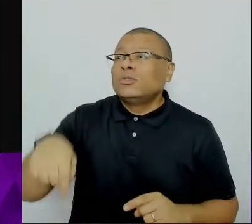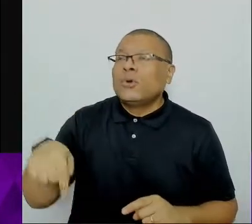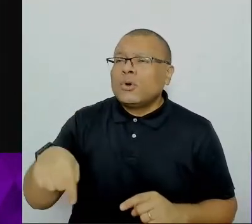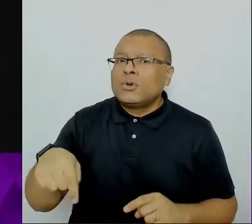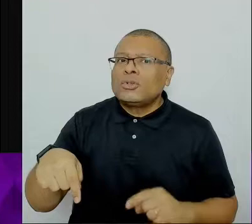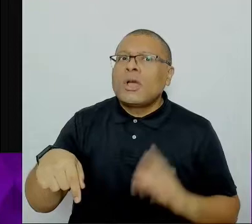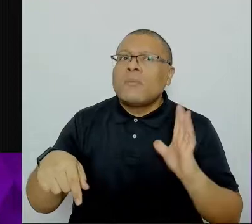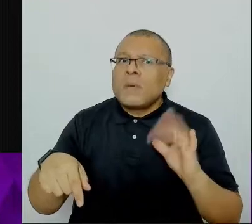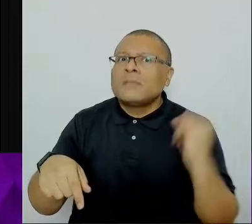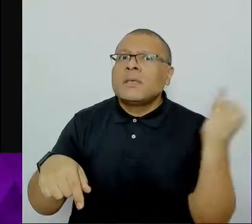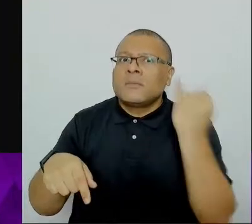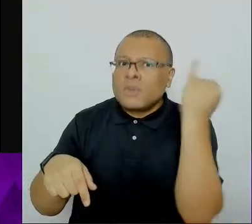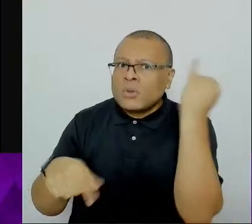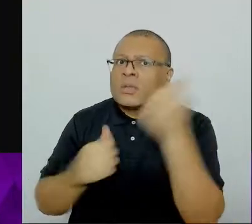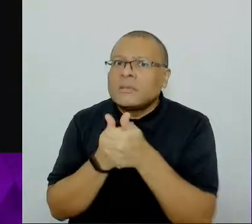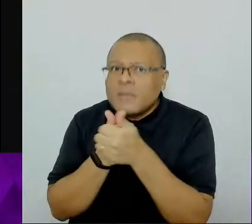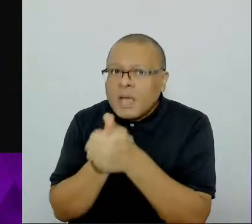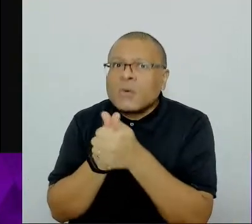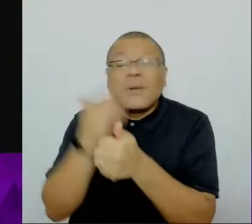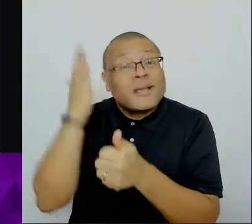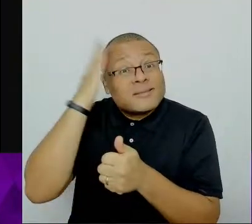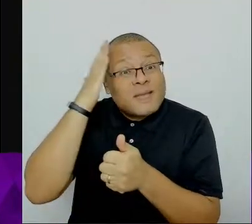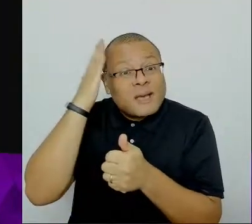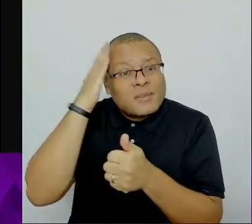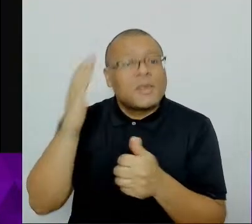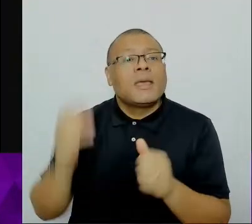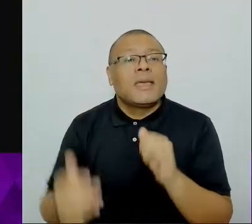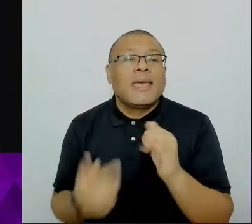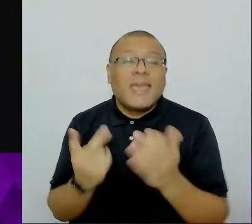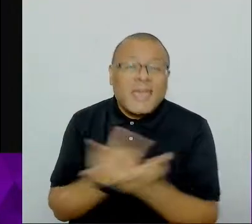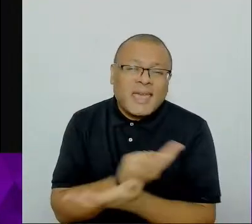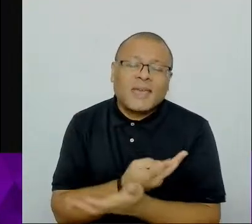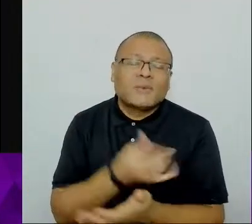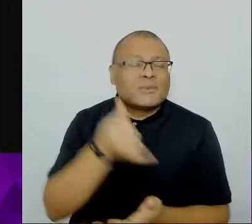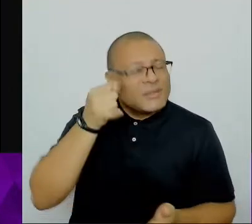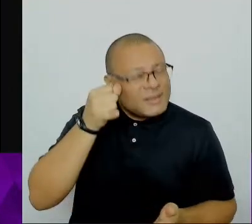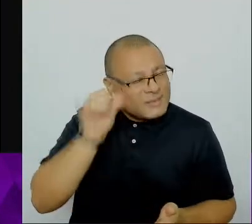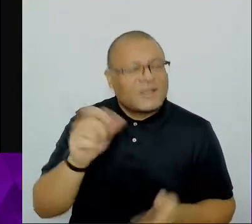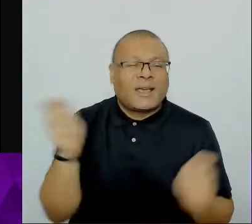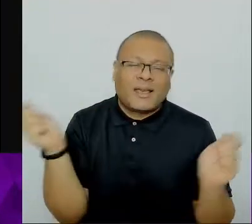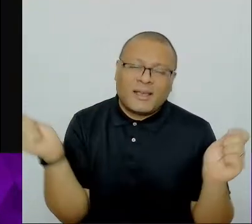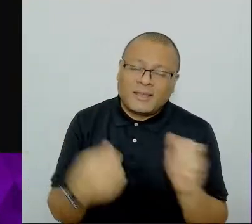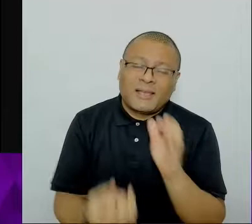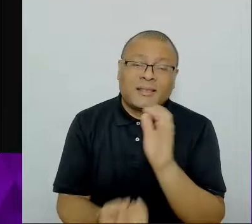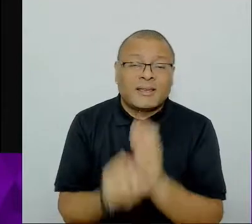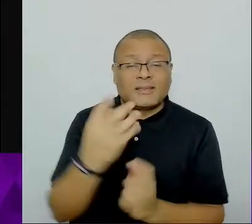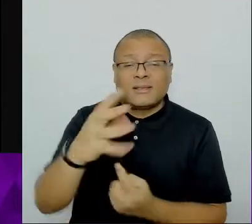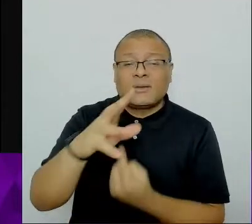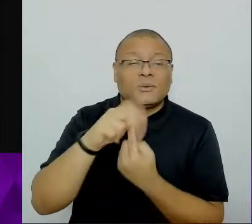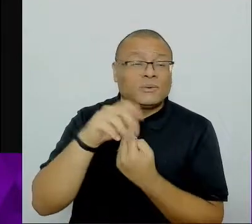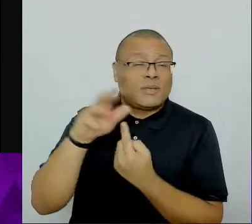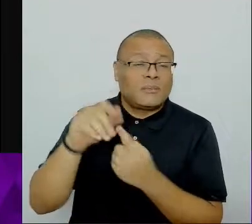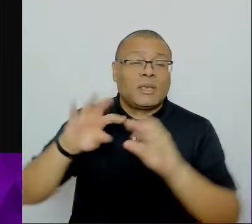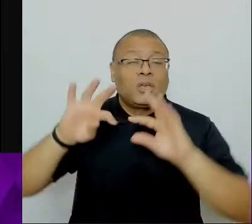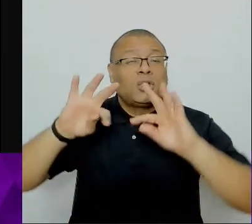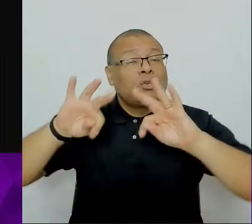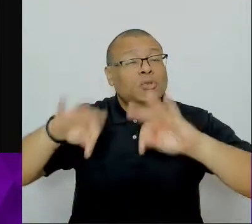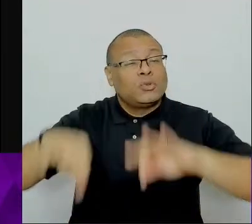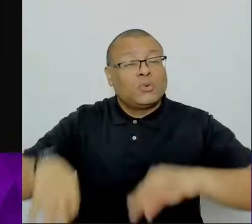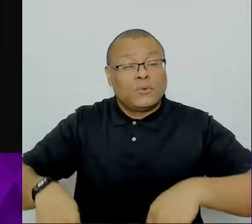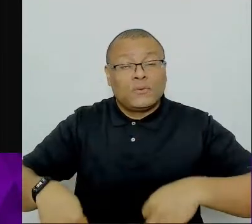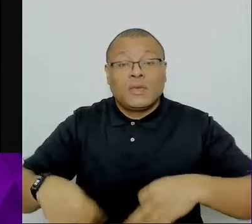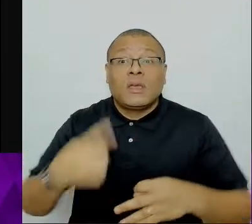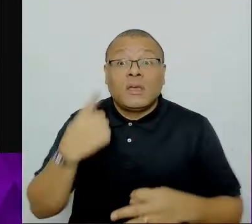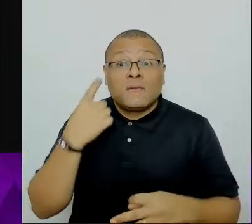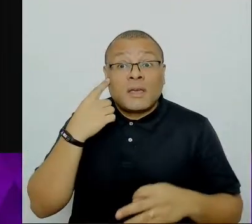muito importantes. A gente vai ver um ou dois erros comuns e evitáveis na construção de APIs, e no final a gente vai conseguir